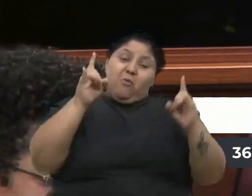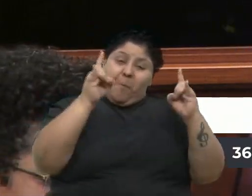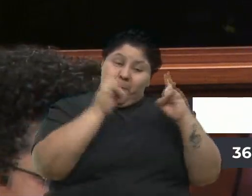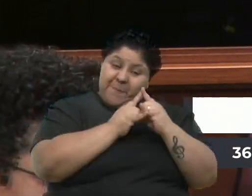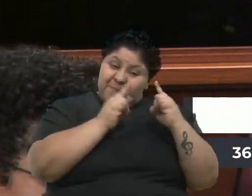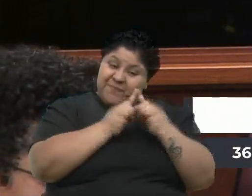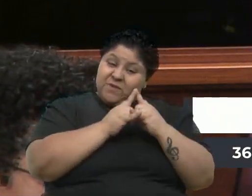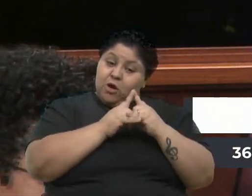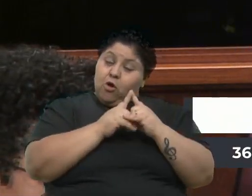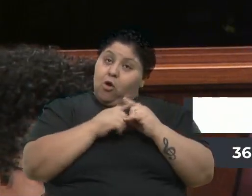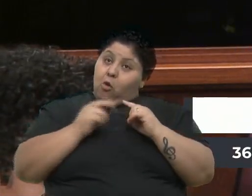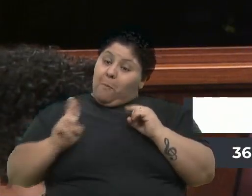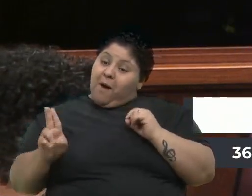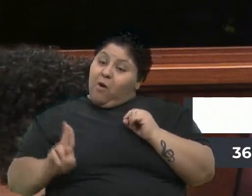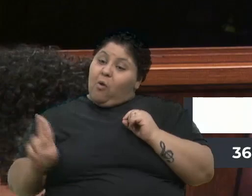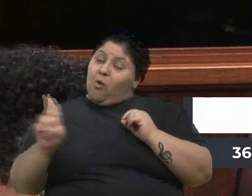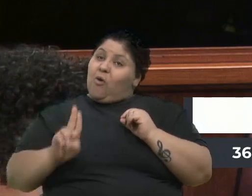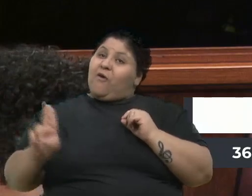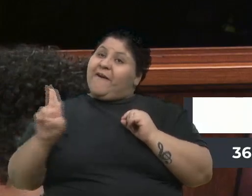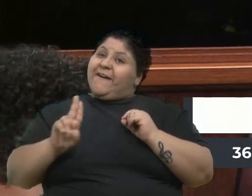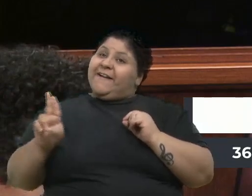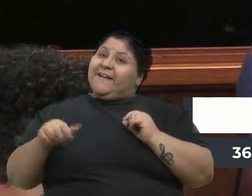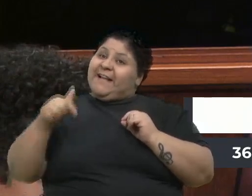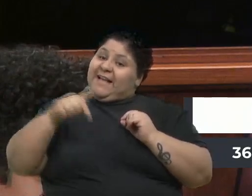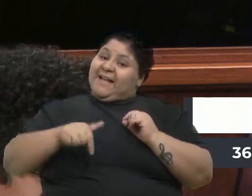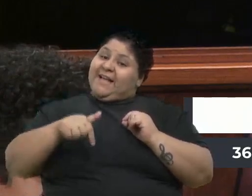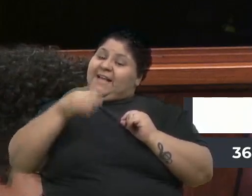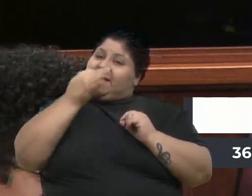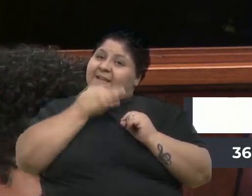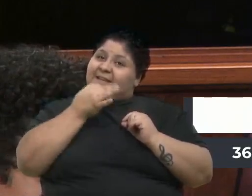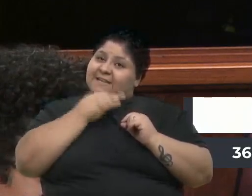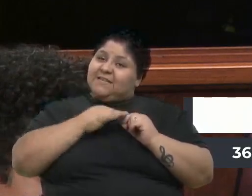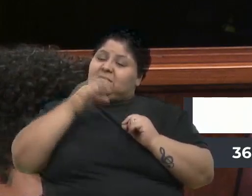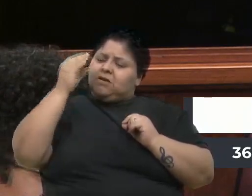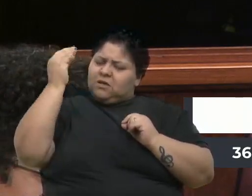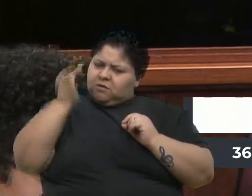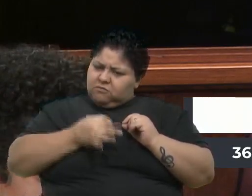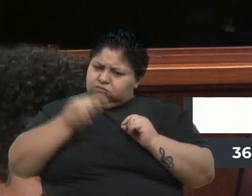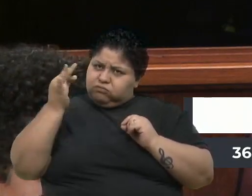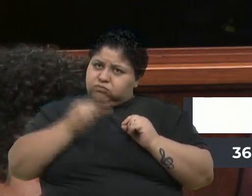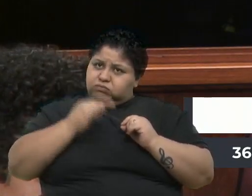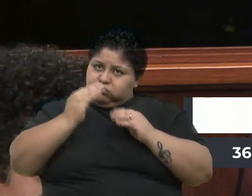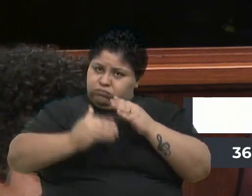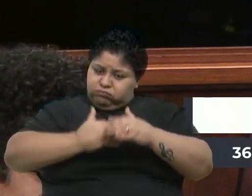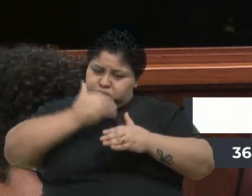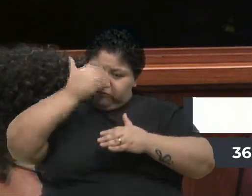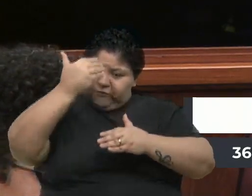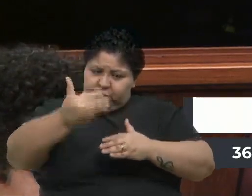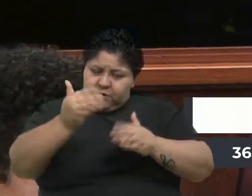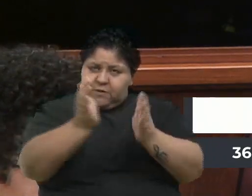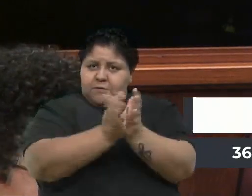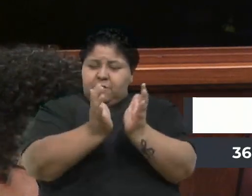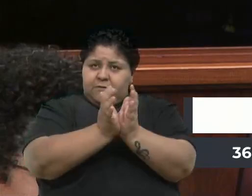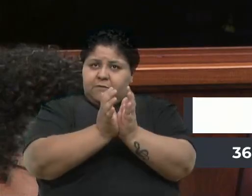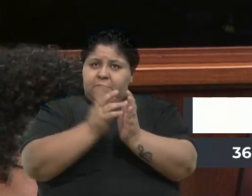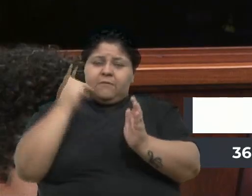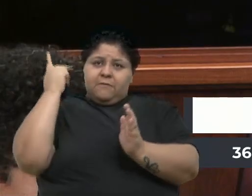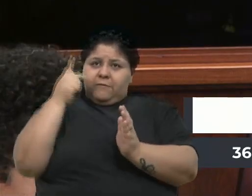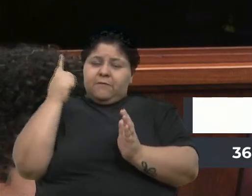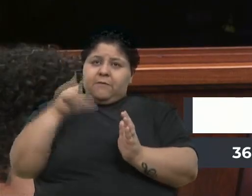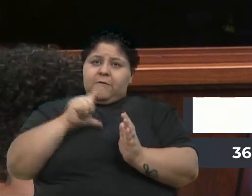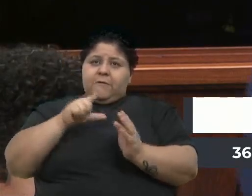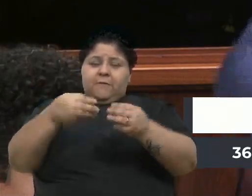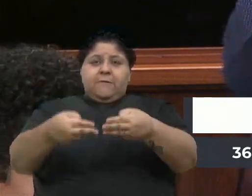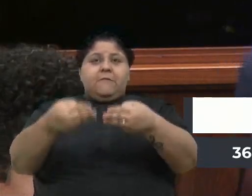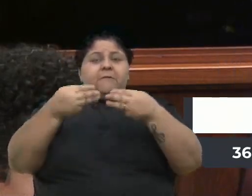uma universidade federal na nossa cidade, e eu tenho certeza que à frente, hora discutida, e a moção tem